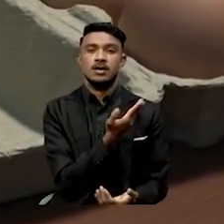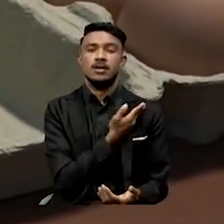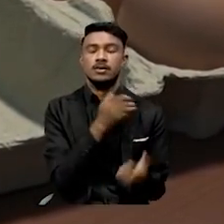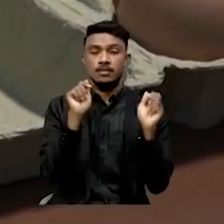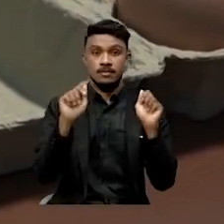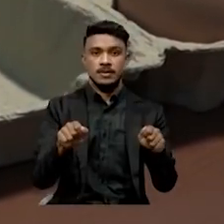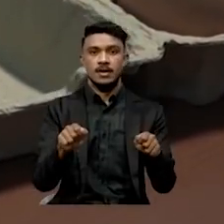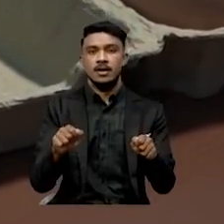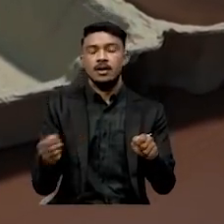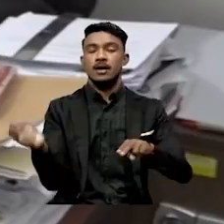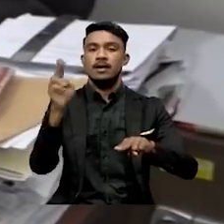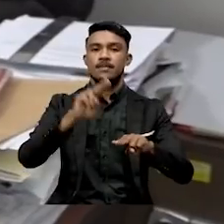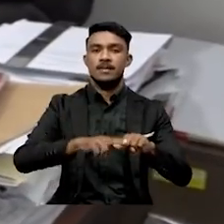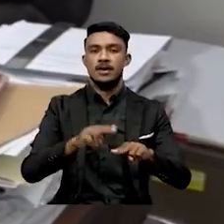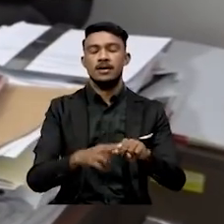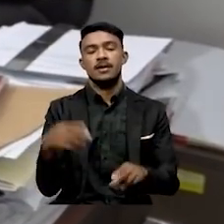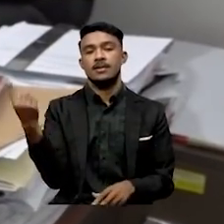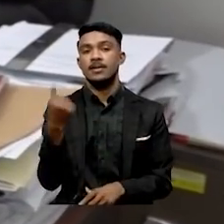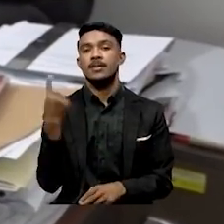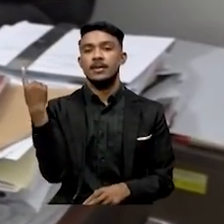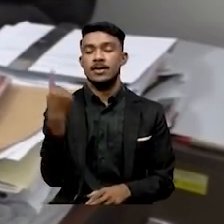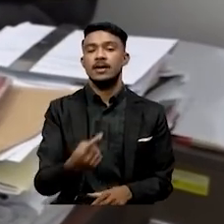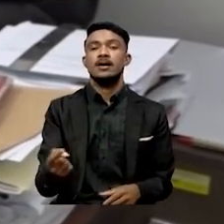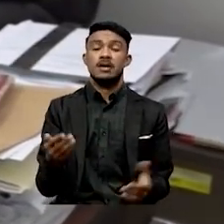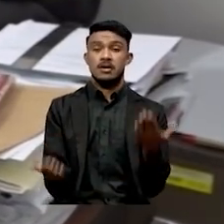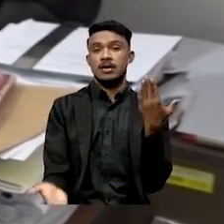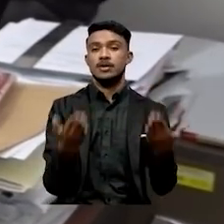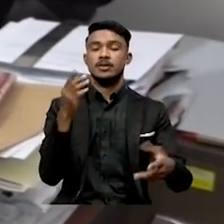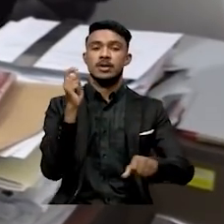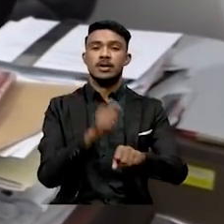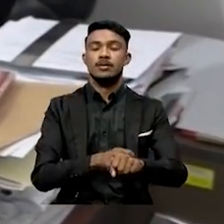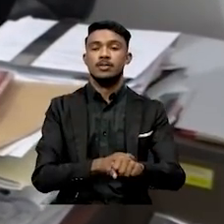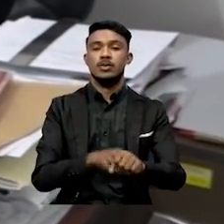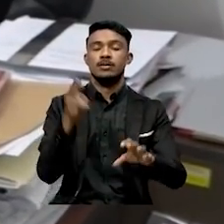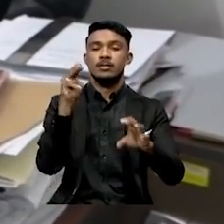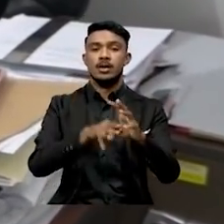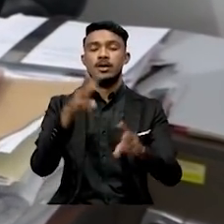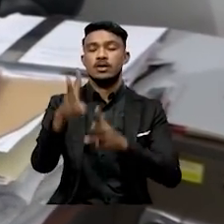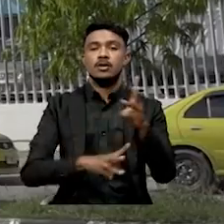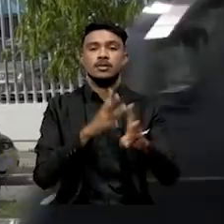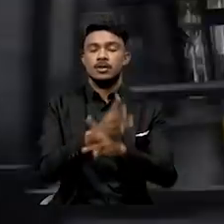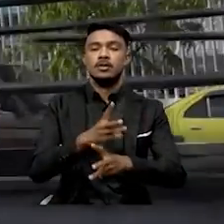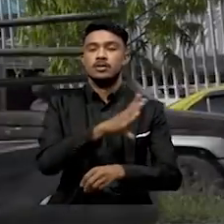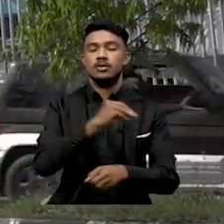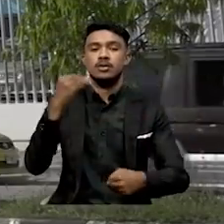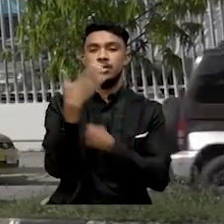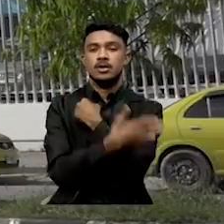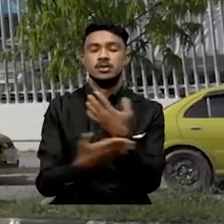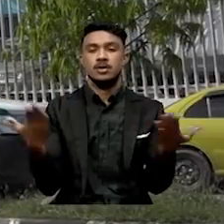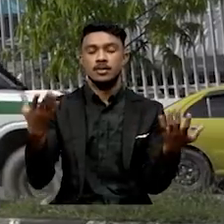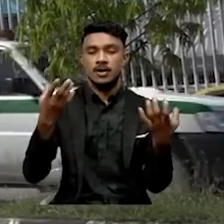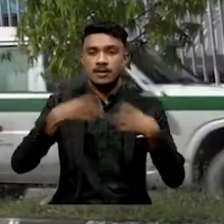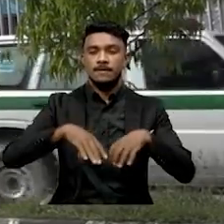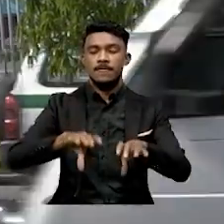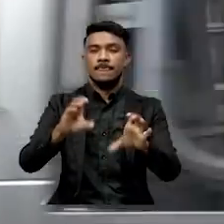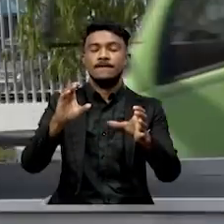possibilidade se aumenta babebeik, depende da situação mercado global, no nação nebe importa sasan